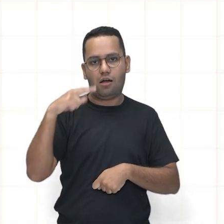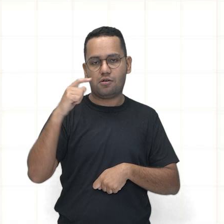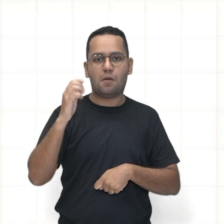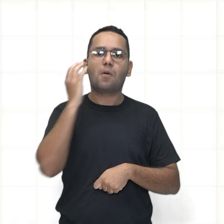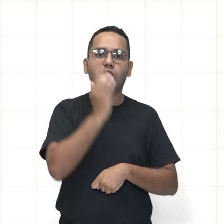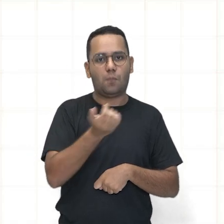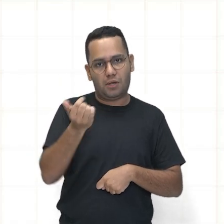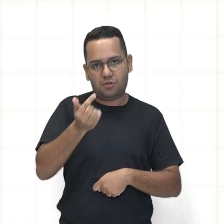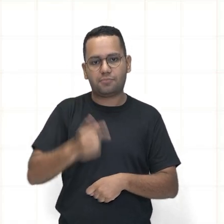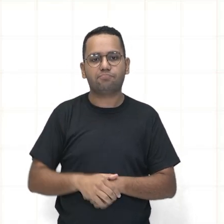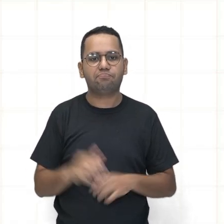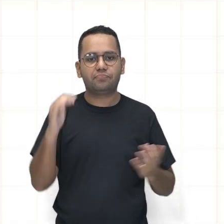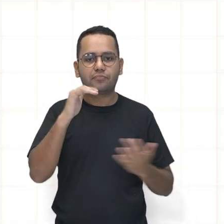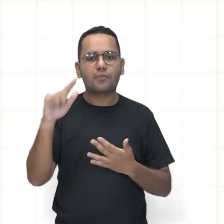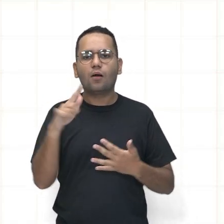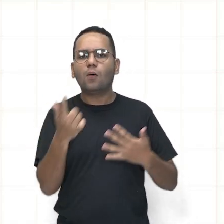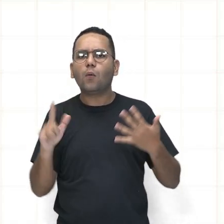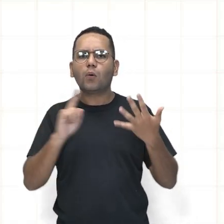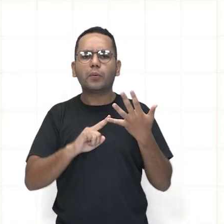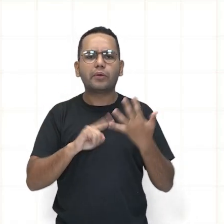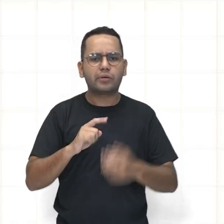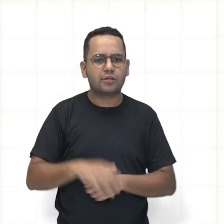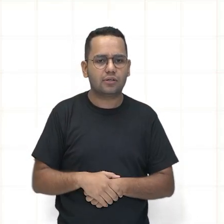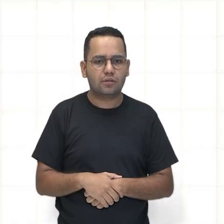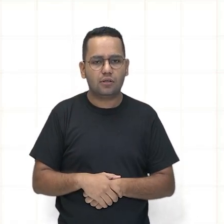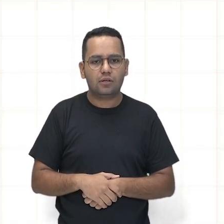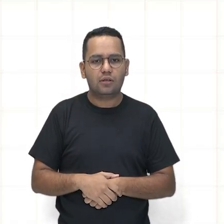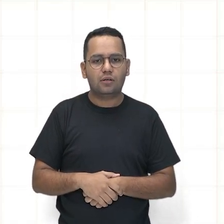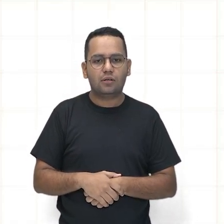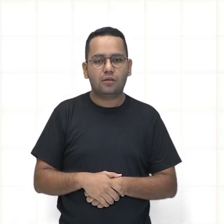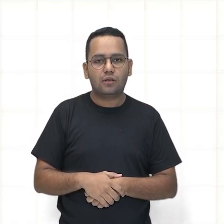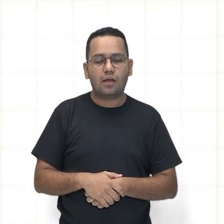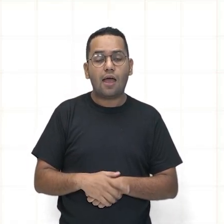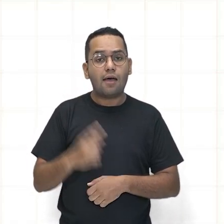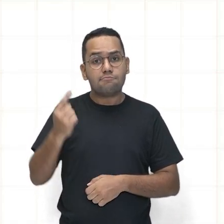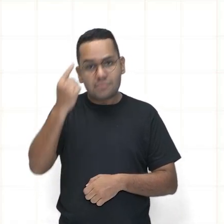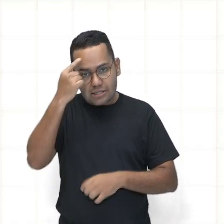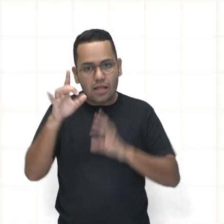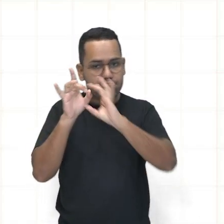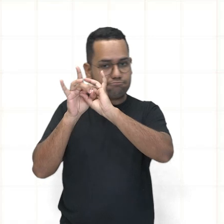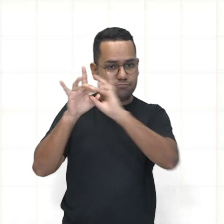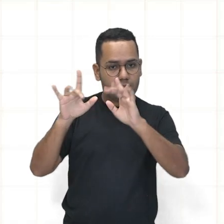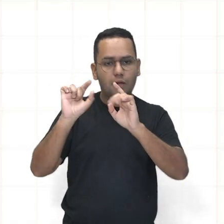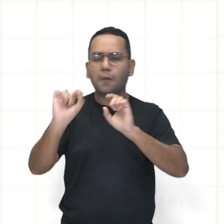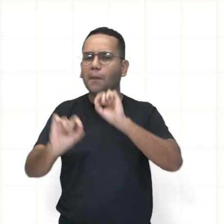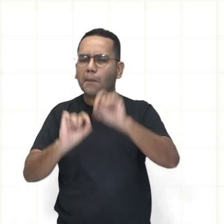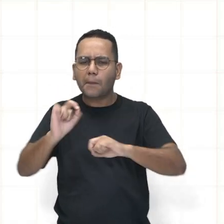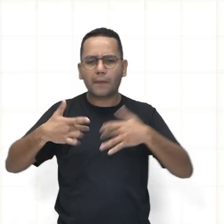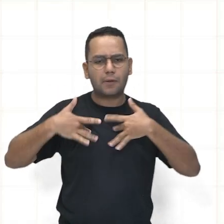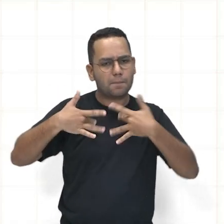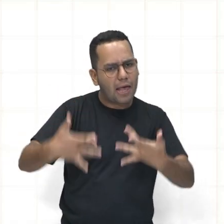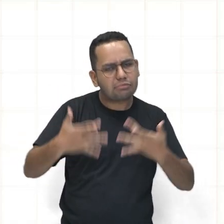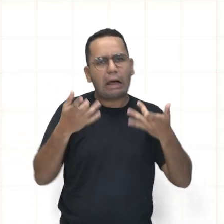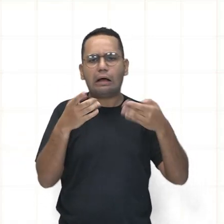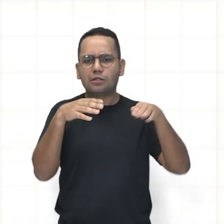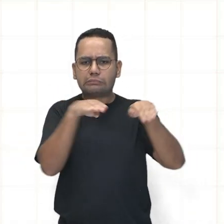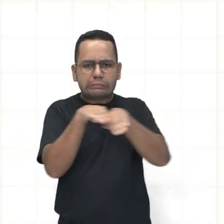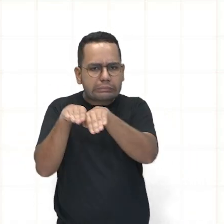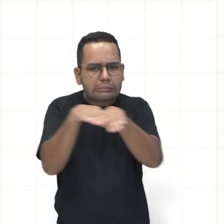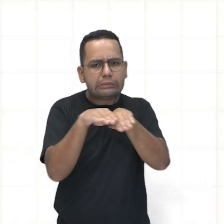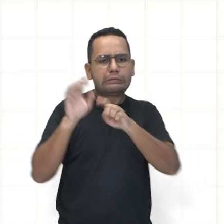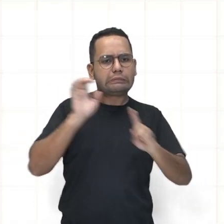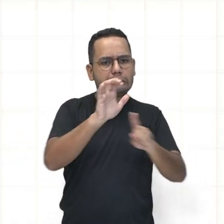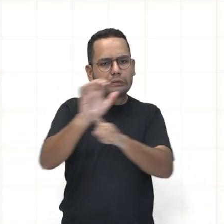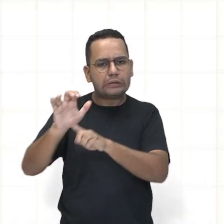de igualdade, fraternidade e liberdade, defendidas pelos iluministas, influenciaram o pensamento